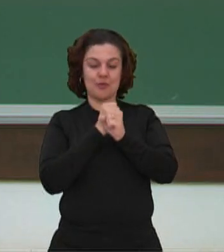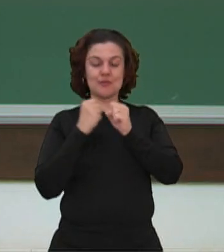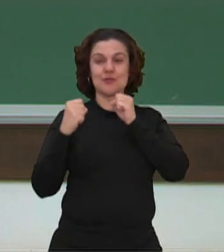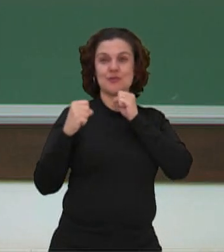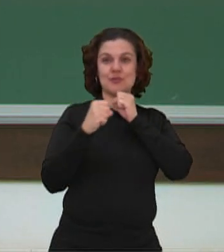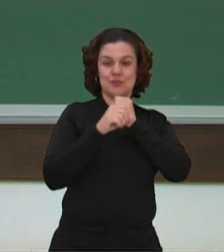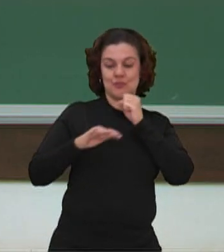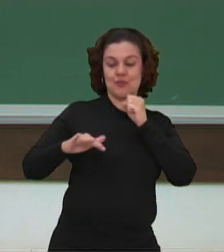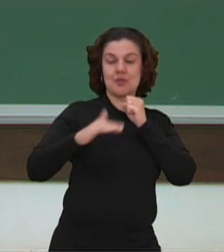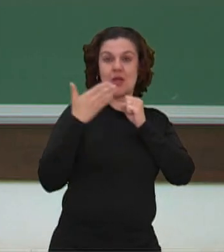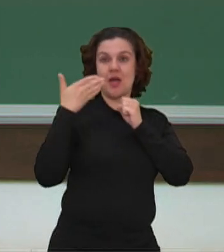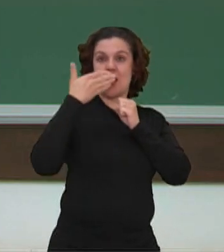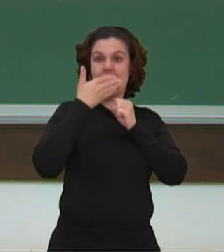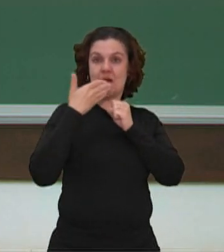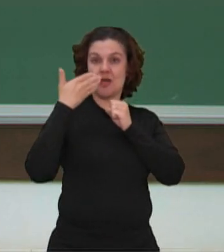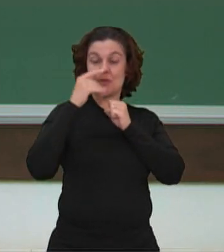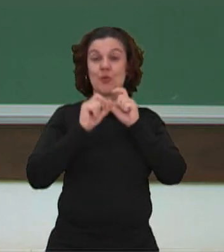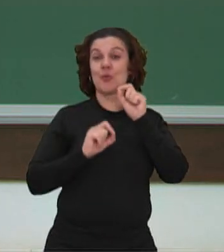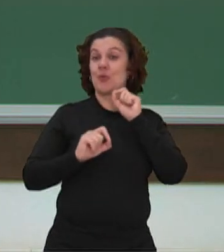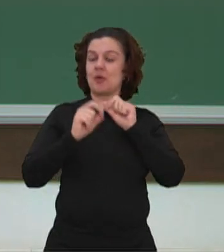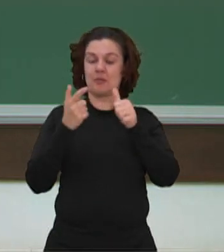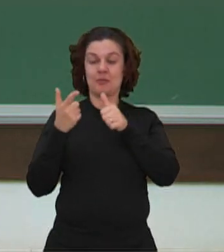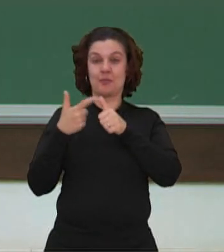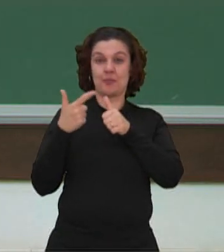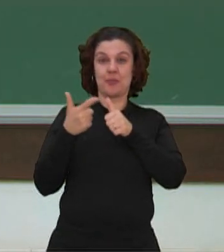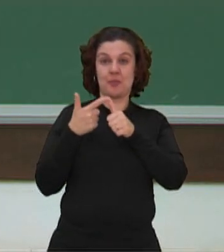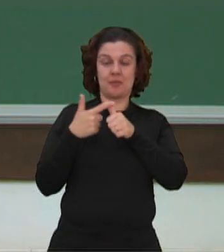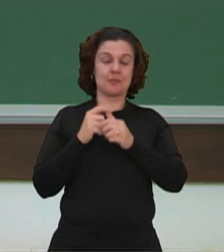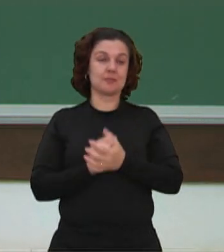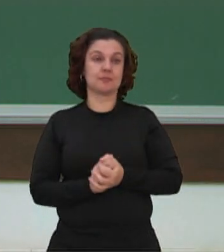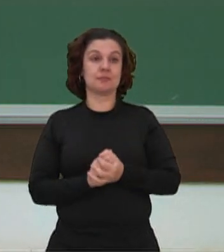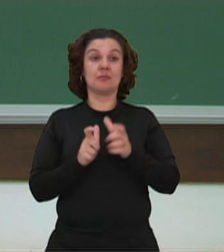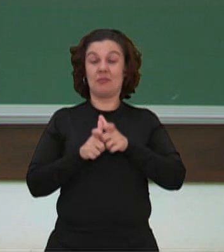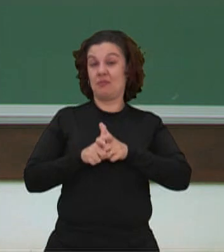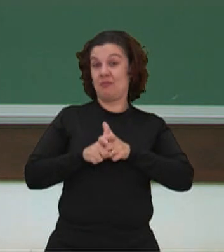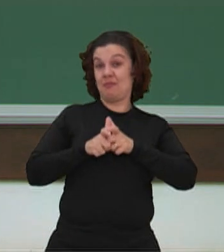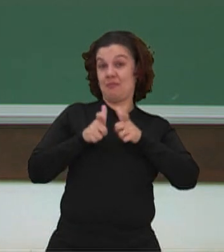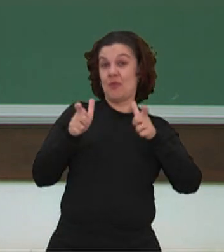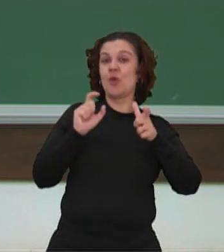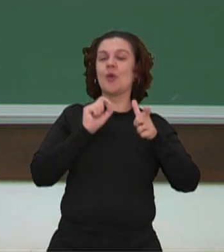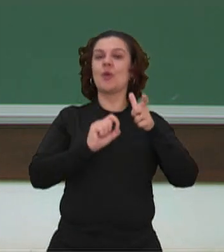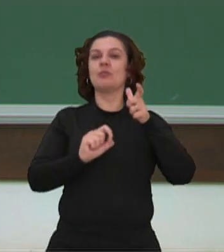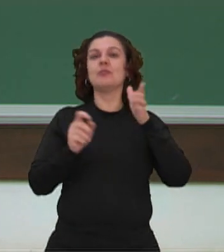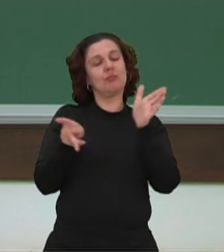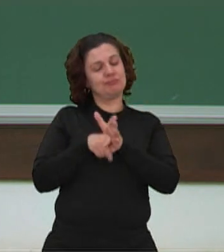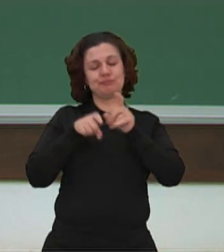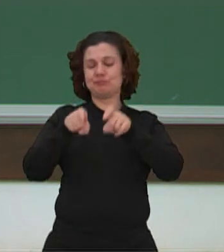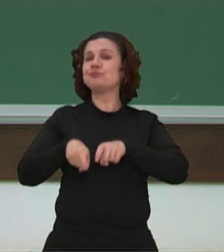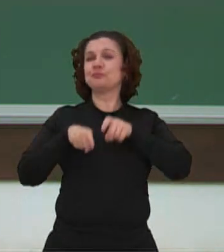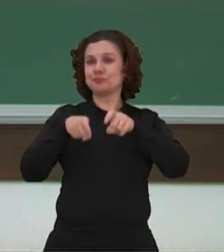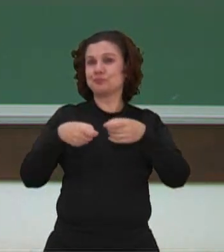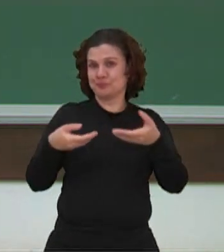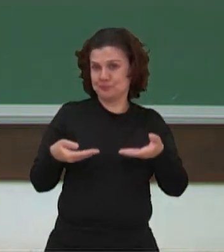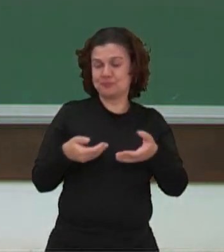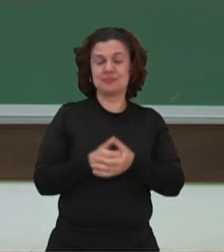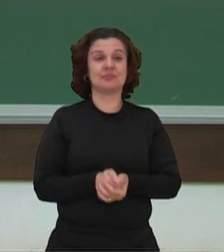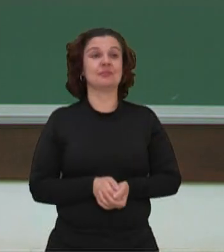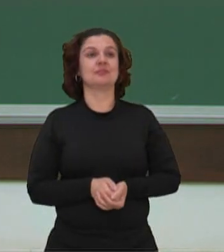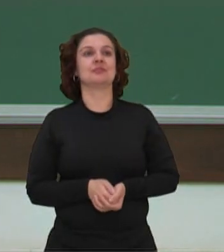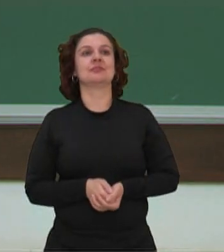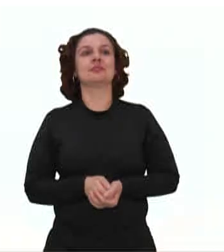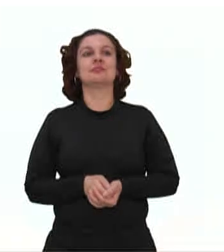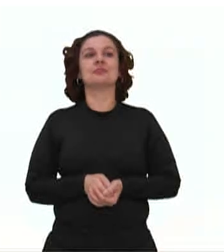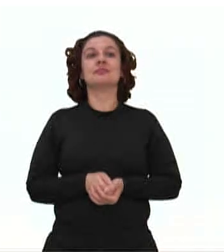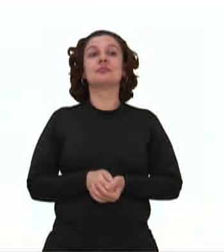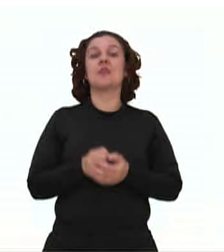sociedade açucareira. Primeira delas, maior parte da população na área rural. Então você tem